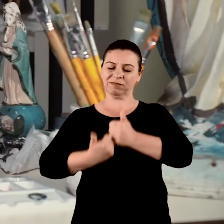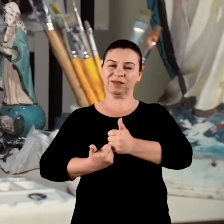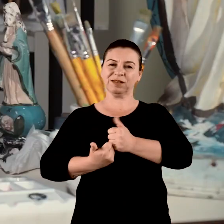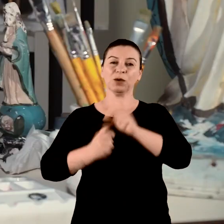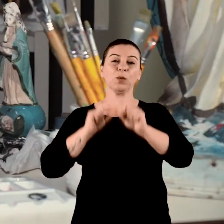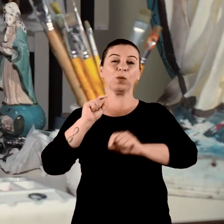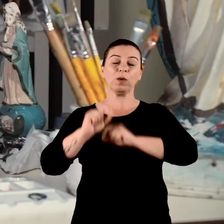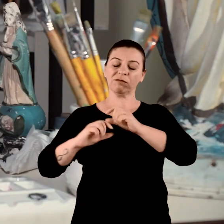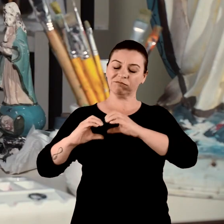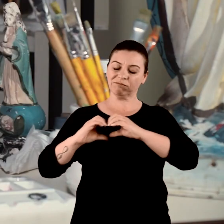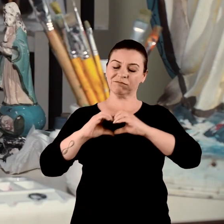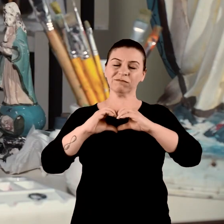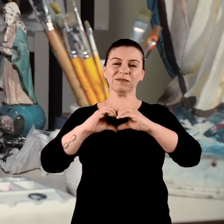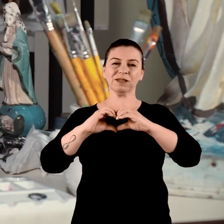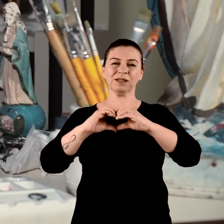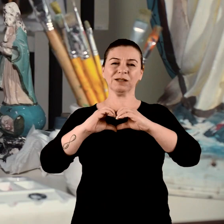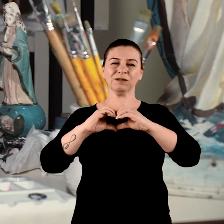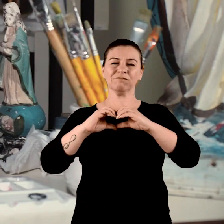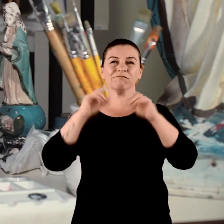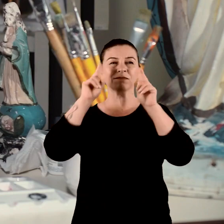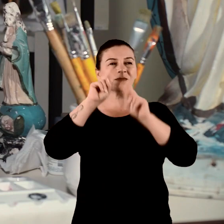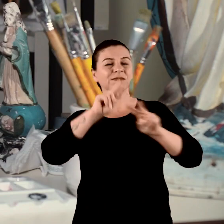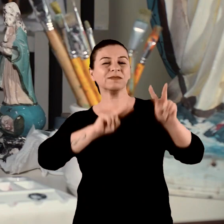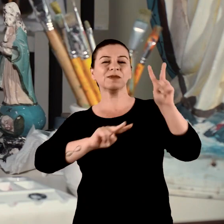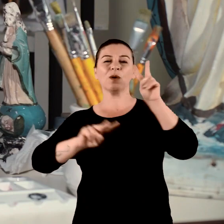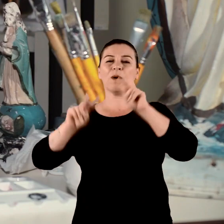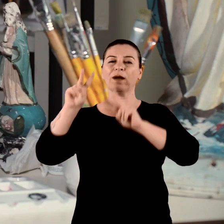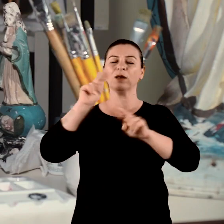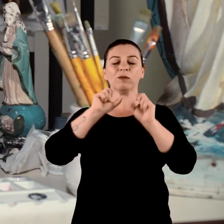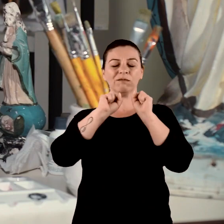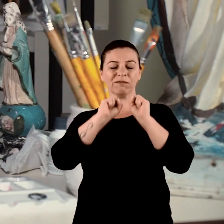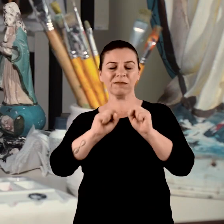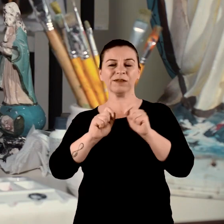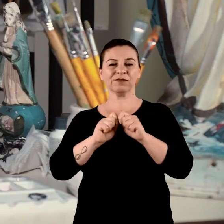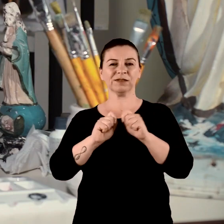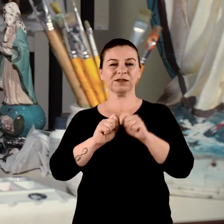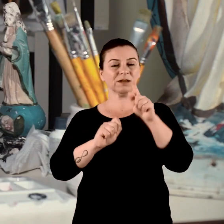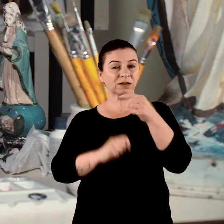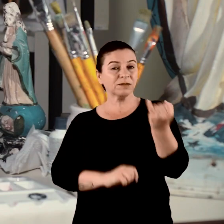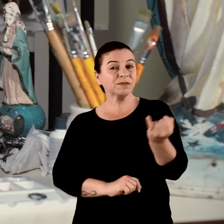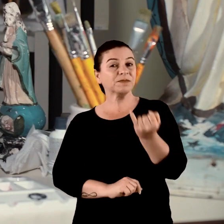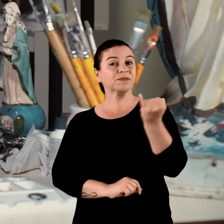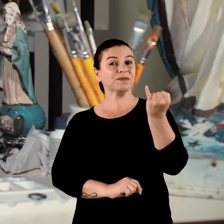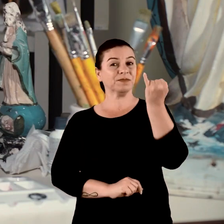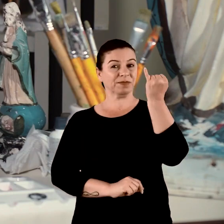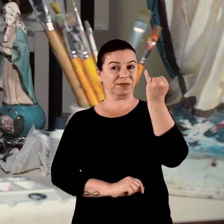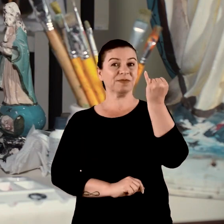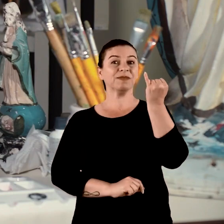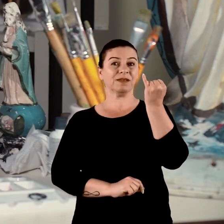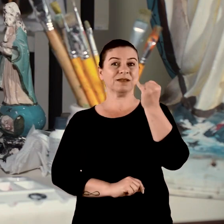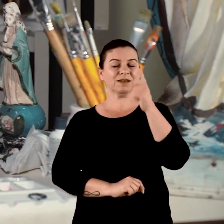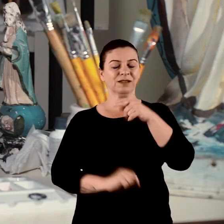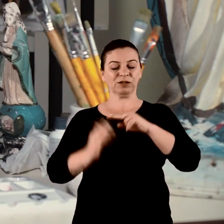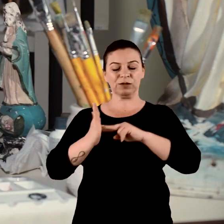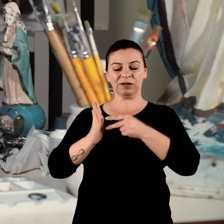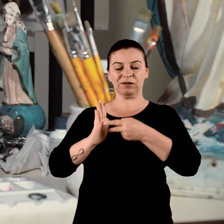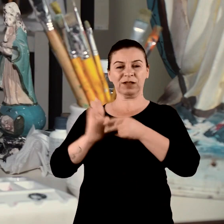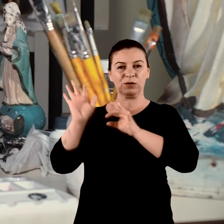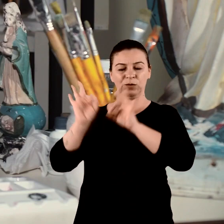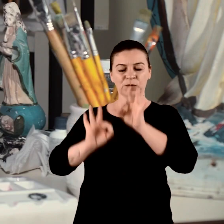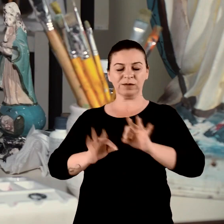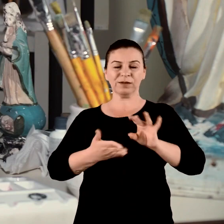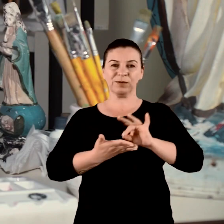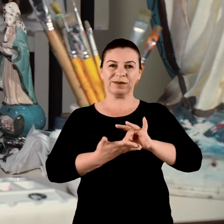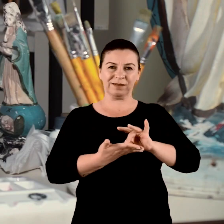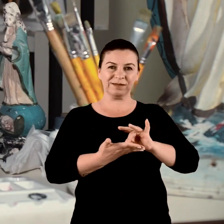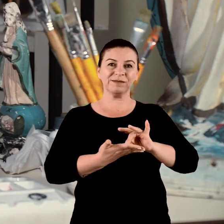puder. Siga teu coração. Olha para o teu horizonte e vê o que você pode fazer. É isso que eu considero importante